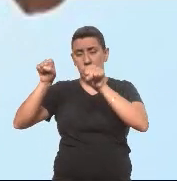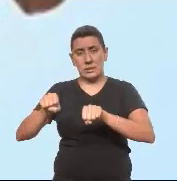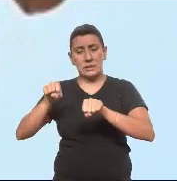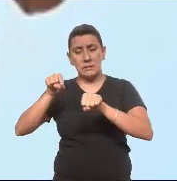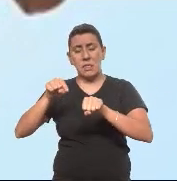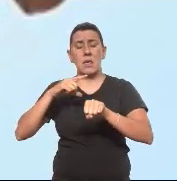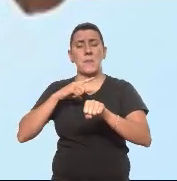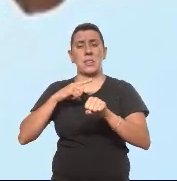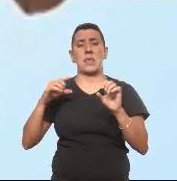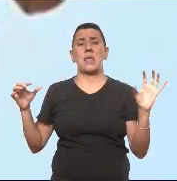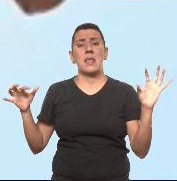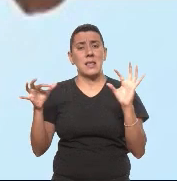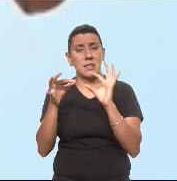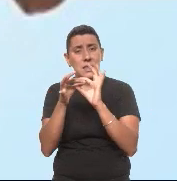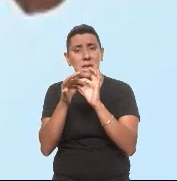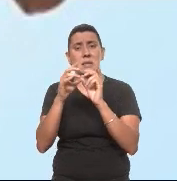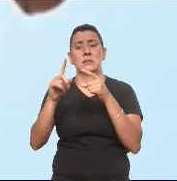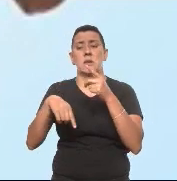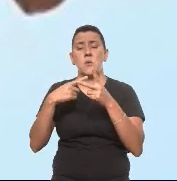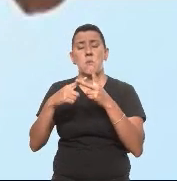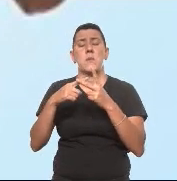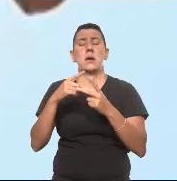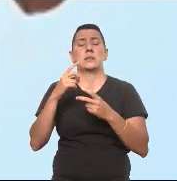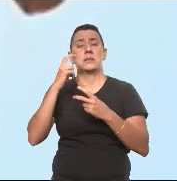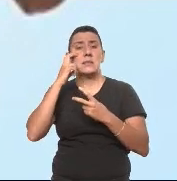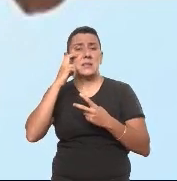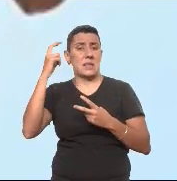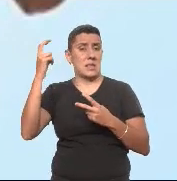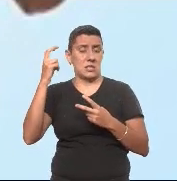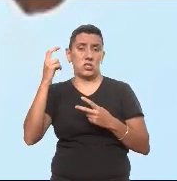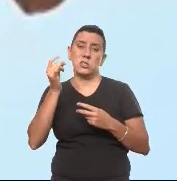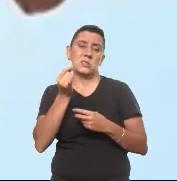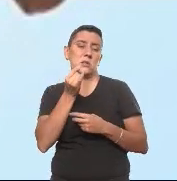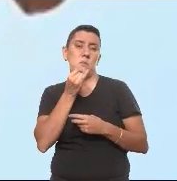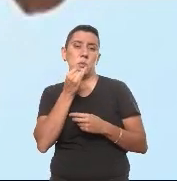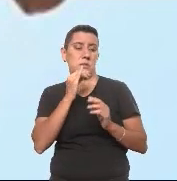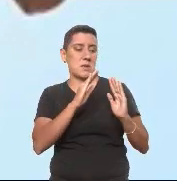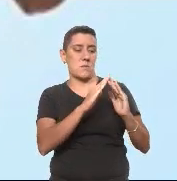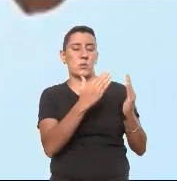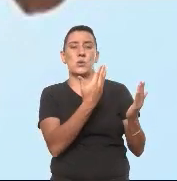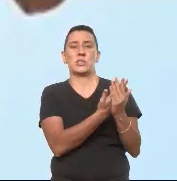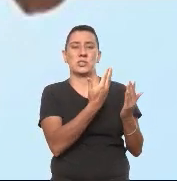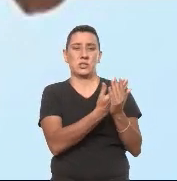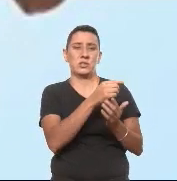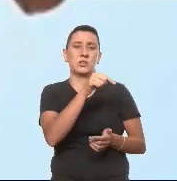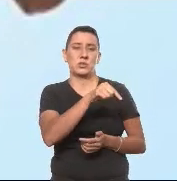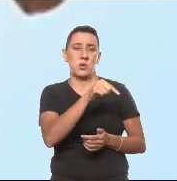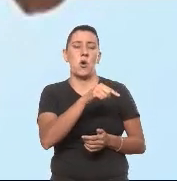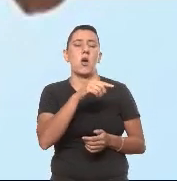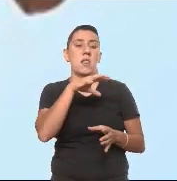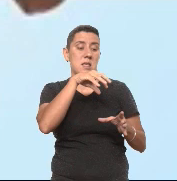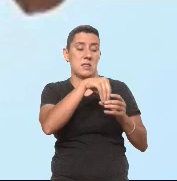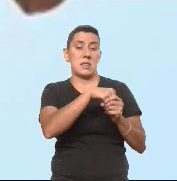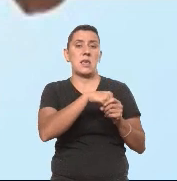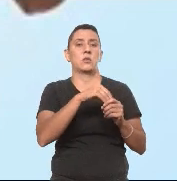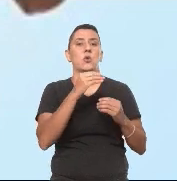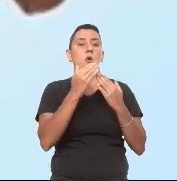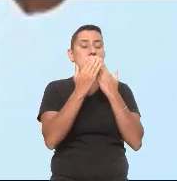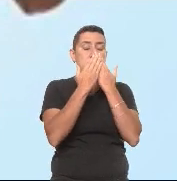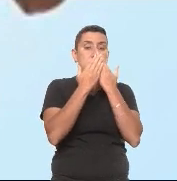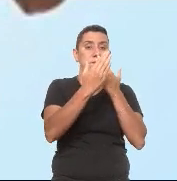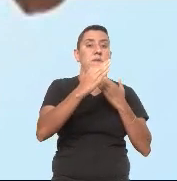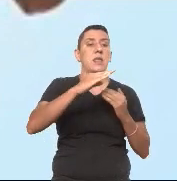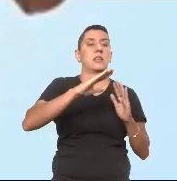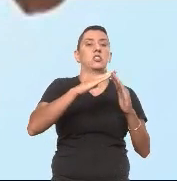isoladas então se a imagem vende uma escola e e um por exemplo uma pessoa que cometeu algum crime na frente de uma escola